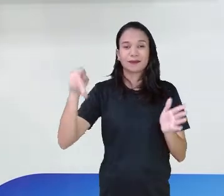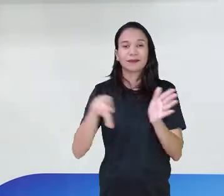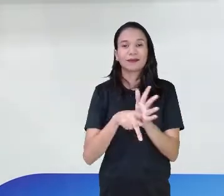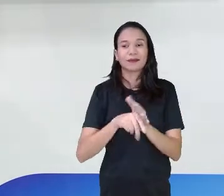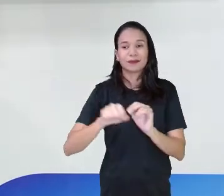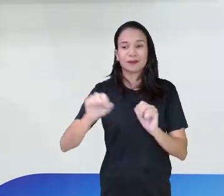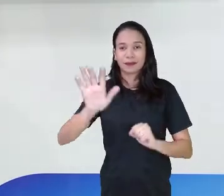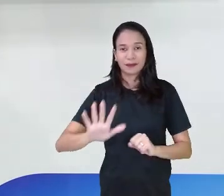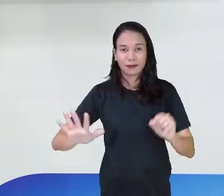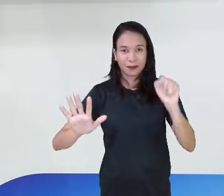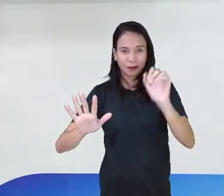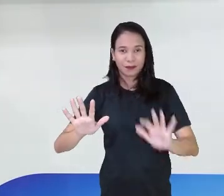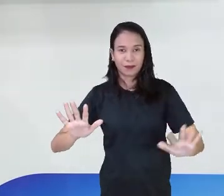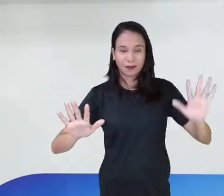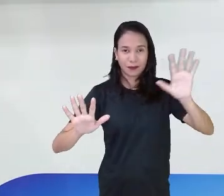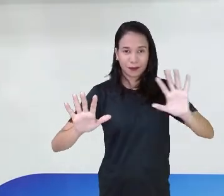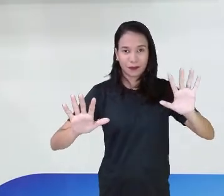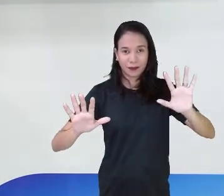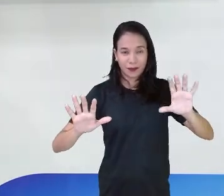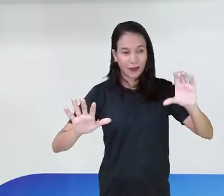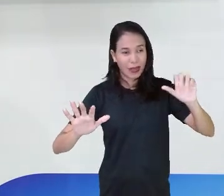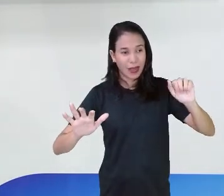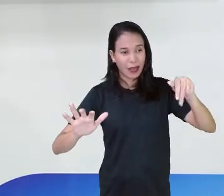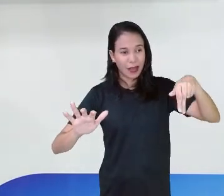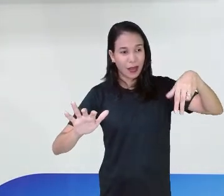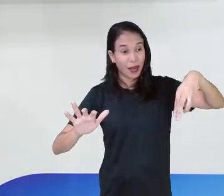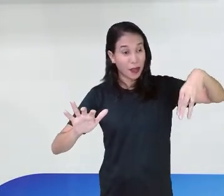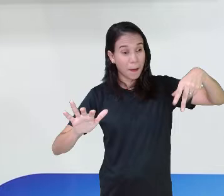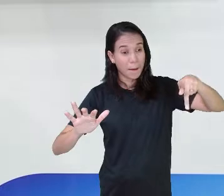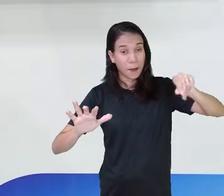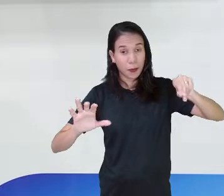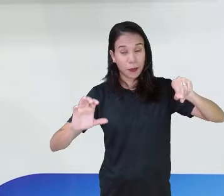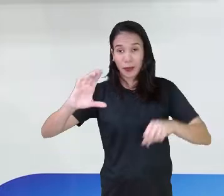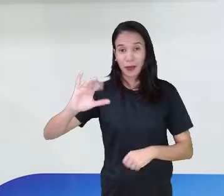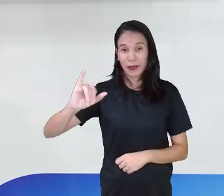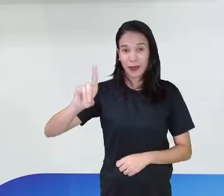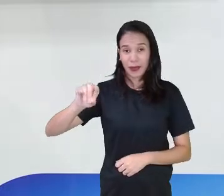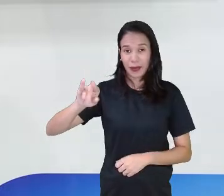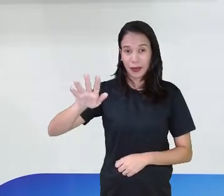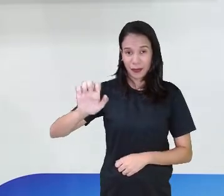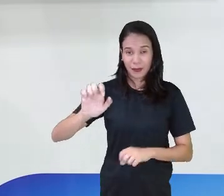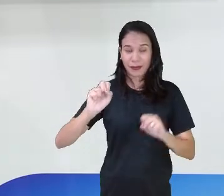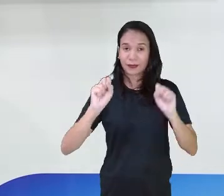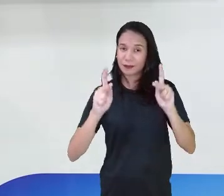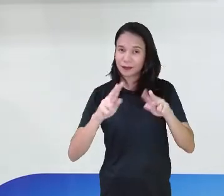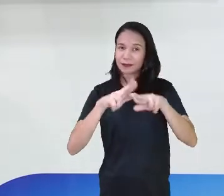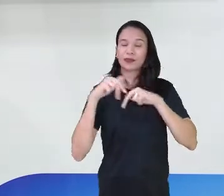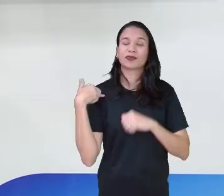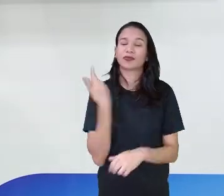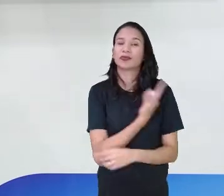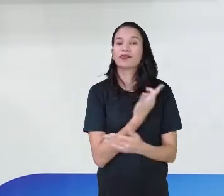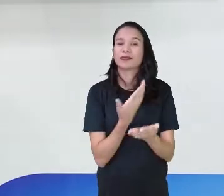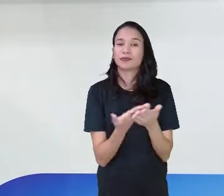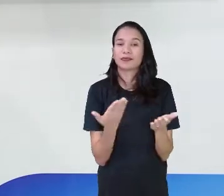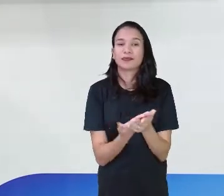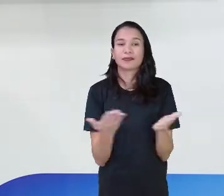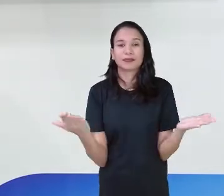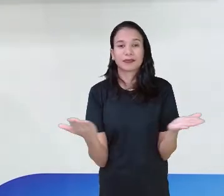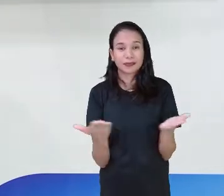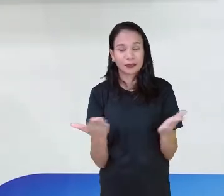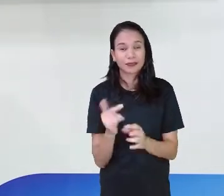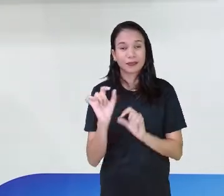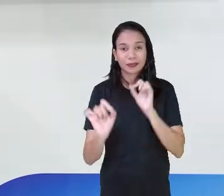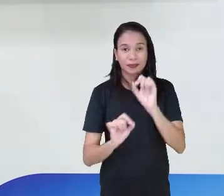dois campos, campo e cidade, dentro desses dois espaços. Então é isso que nós iremos trabalhar hoje.